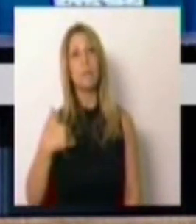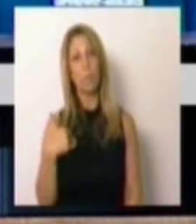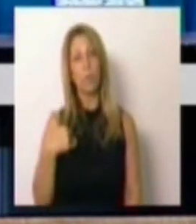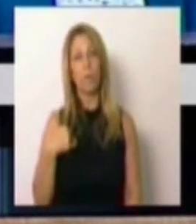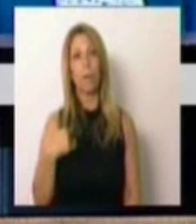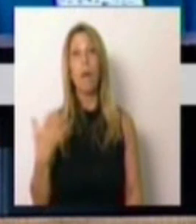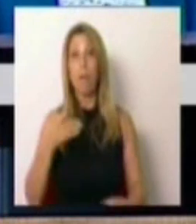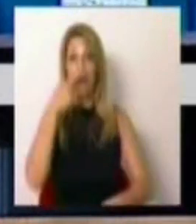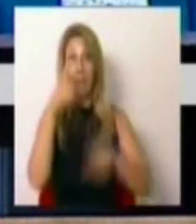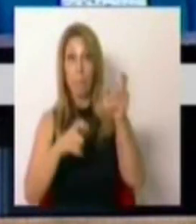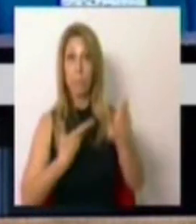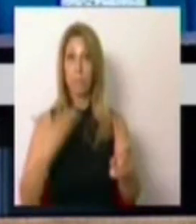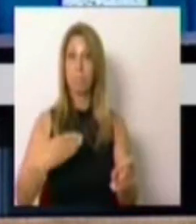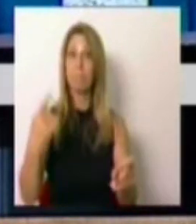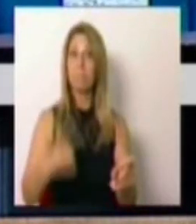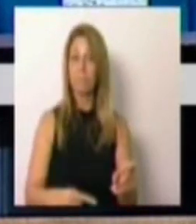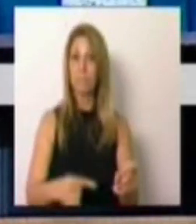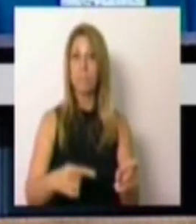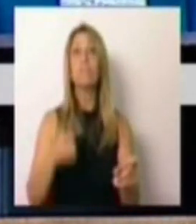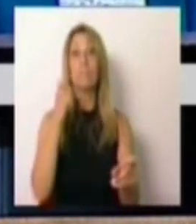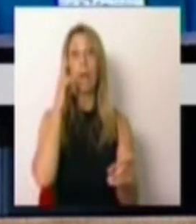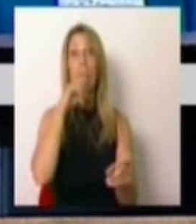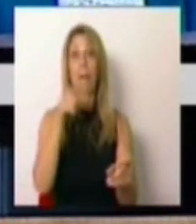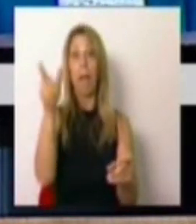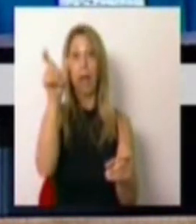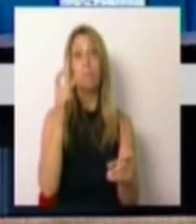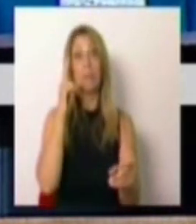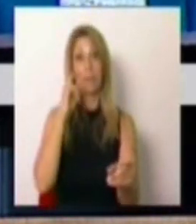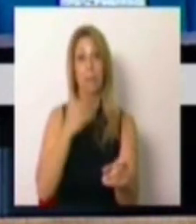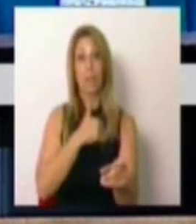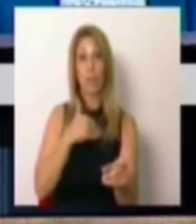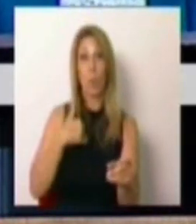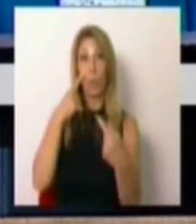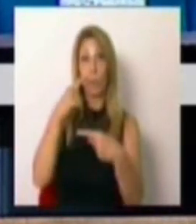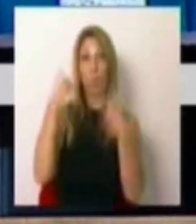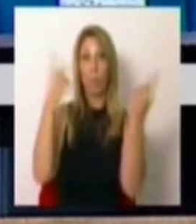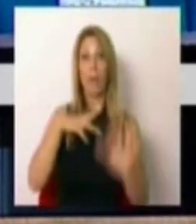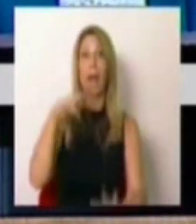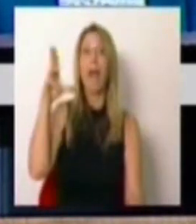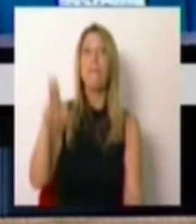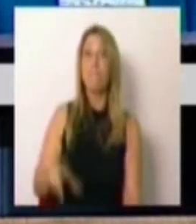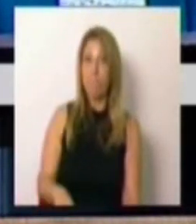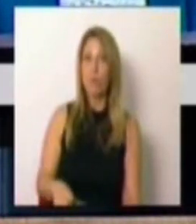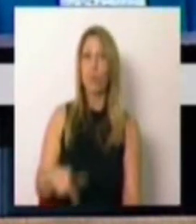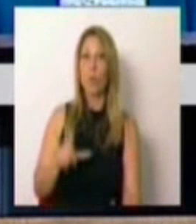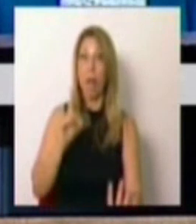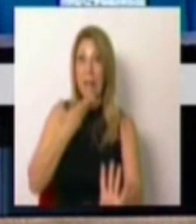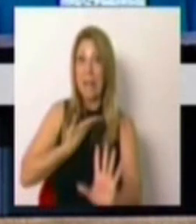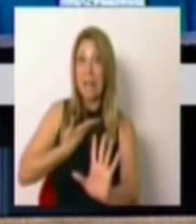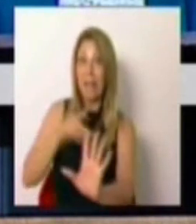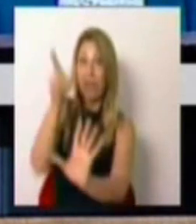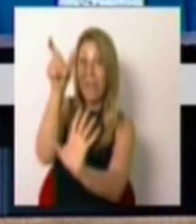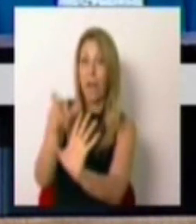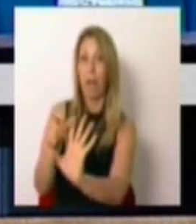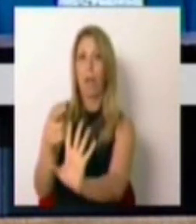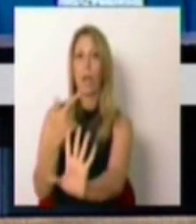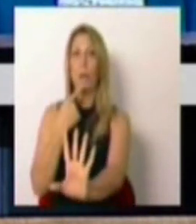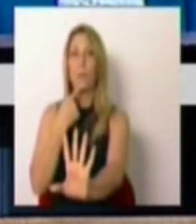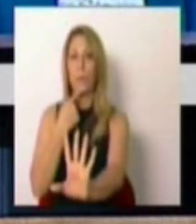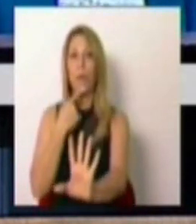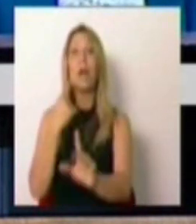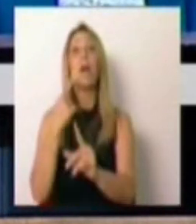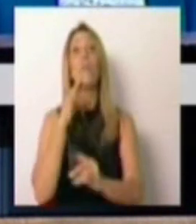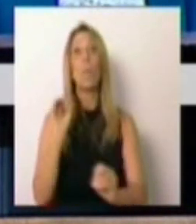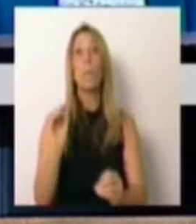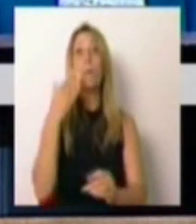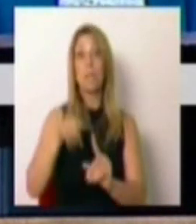uma cidadã a quem a saúde pública em Portugal muito ficou a dever. No início deste ano, foi